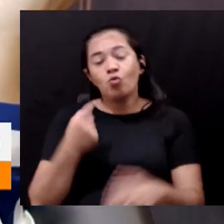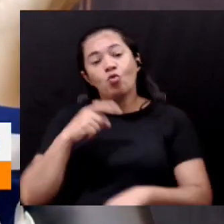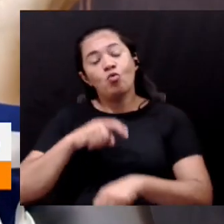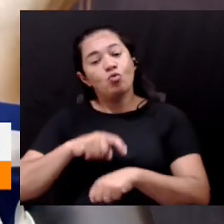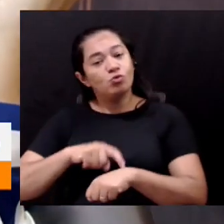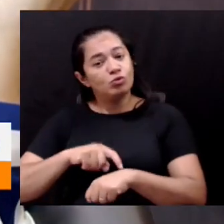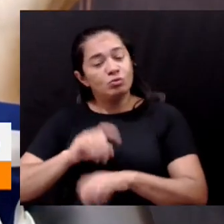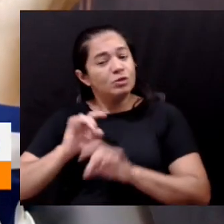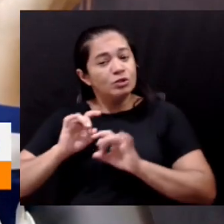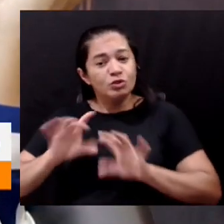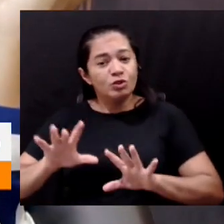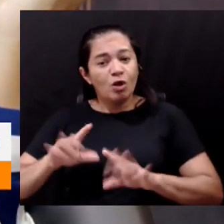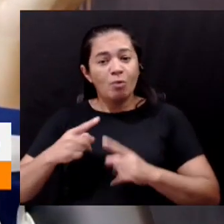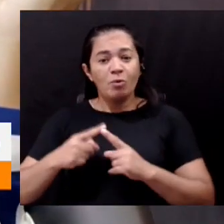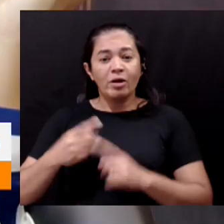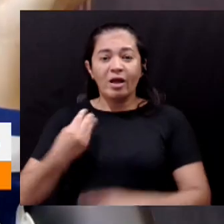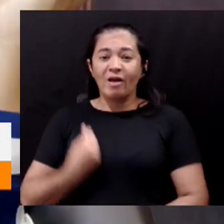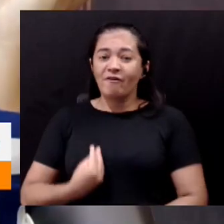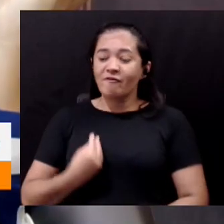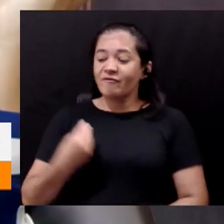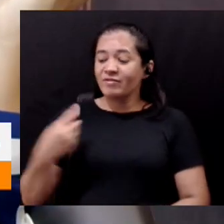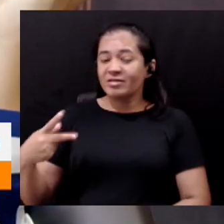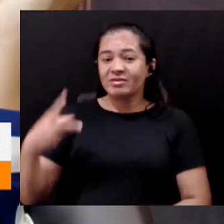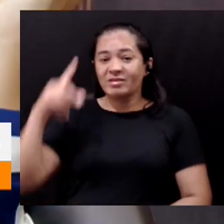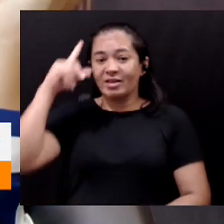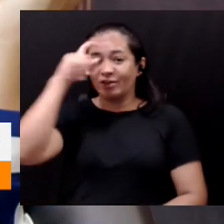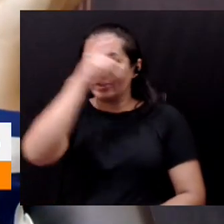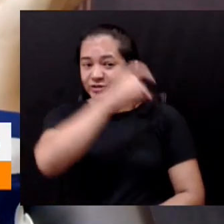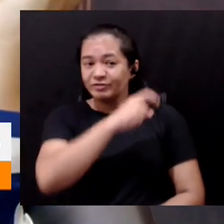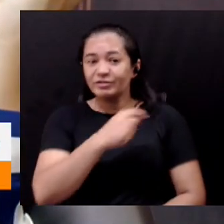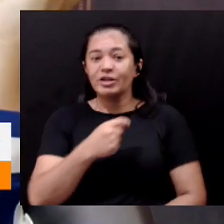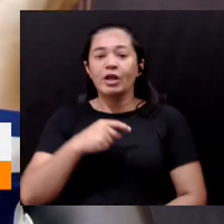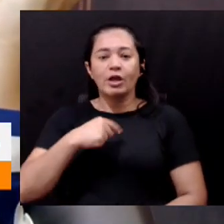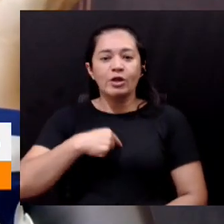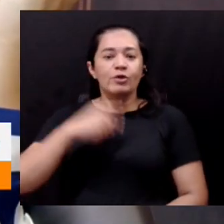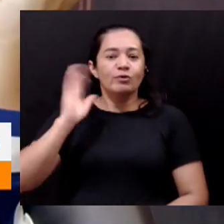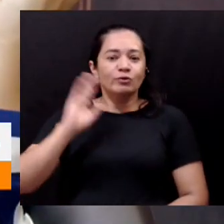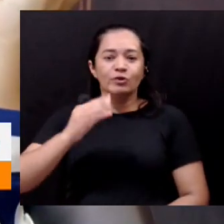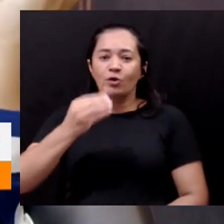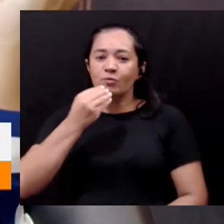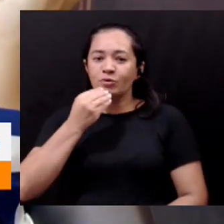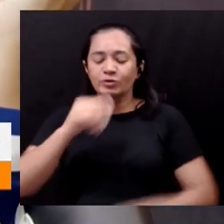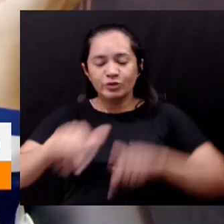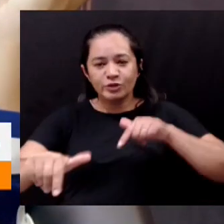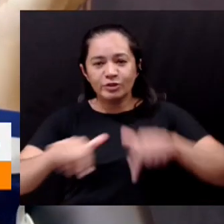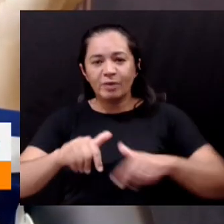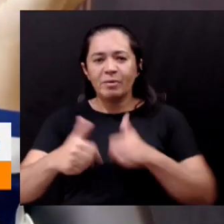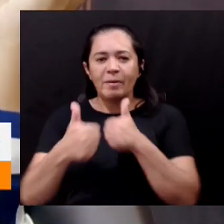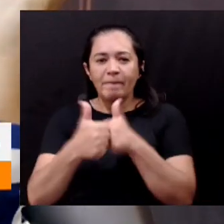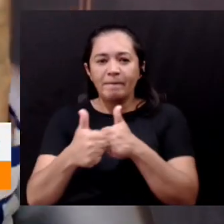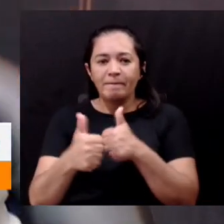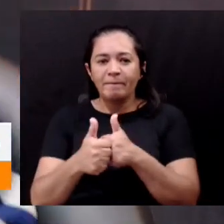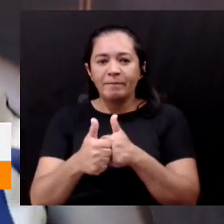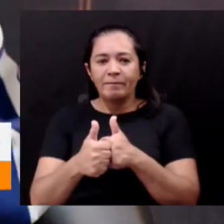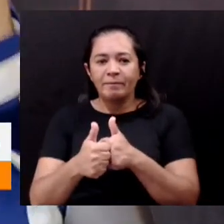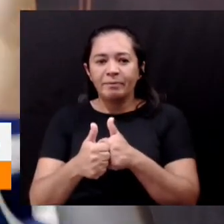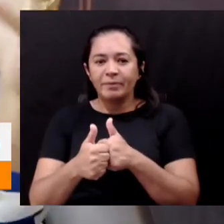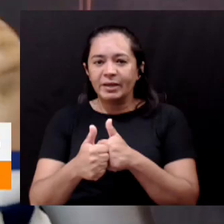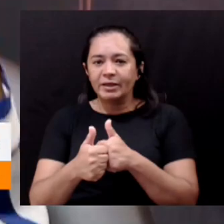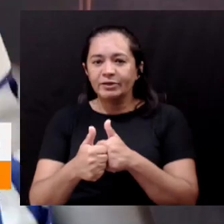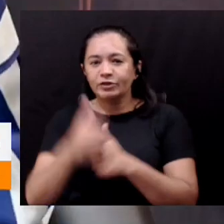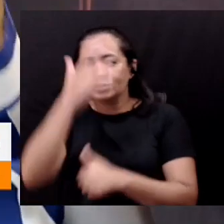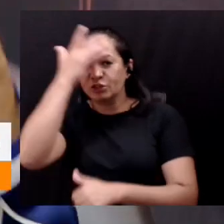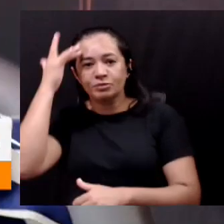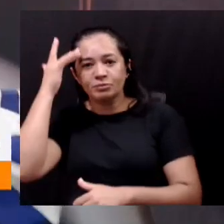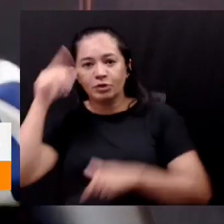Uhum. Muitas vezes, e a maioria das vezes, eu tive a oportunidade de trabalhar muito próxima de infoprodutores, né, então de pessoas que têm ali uma